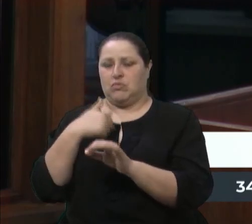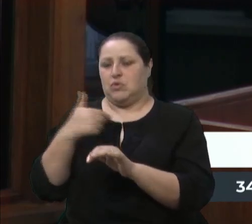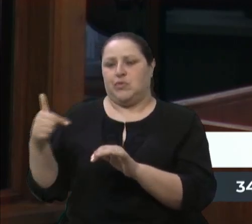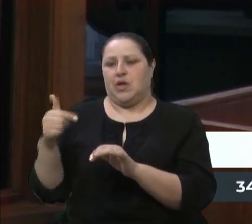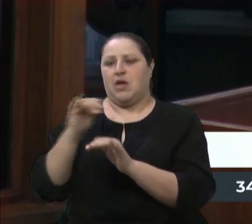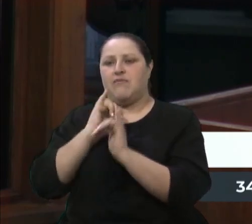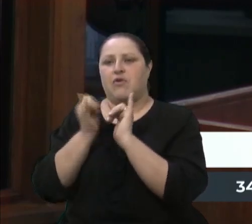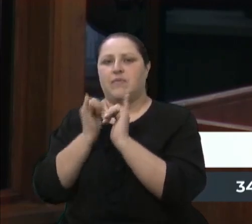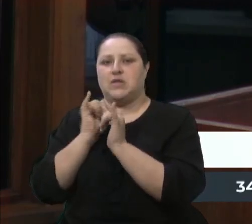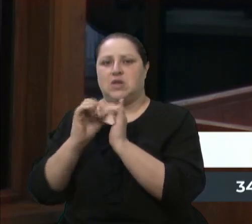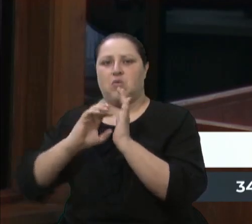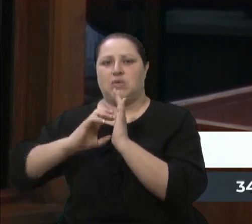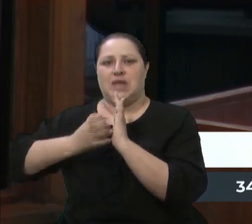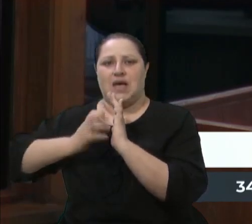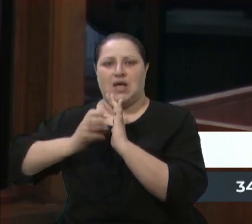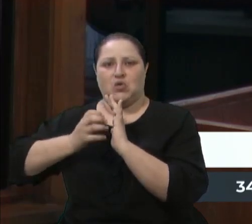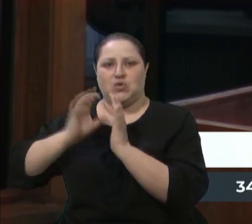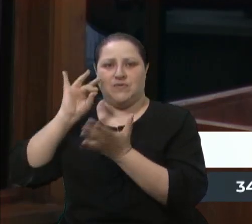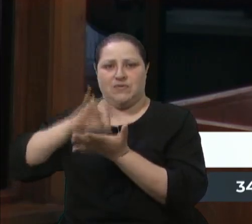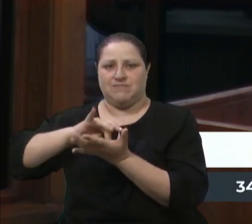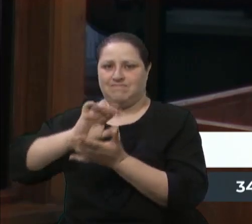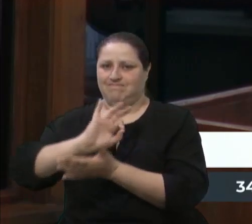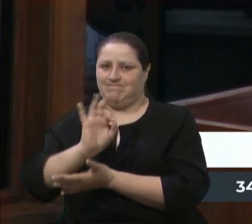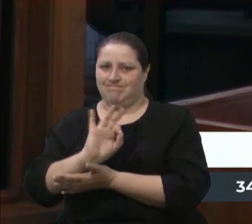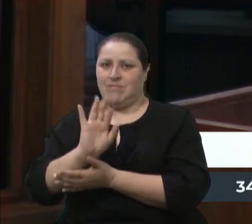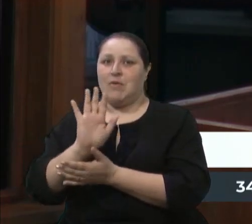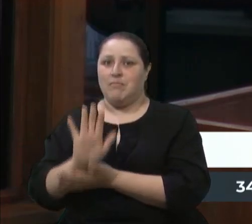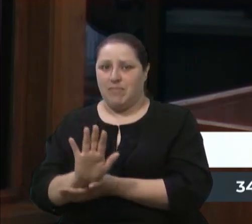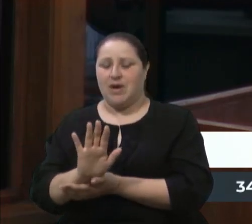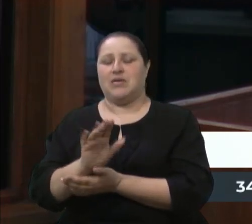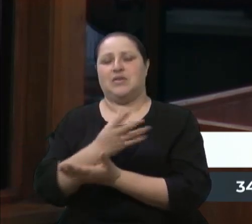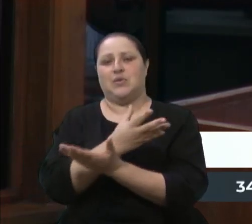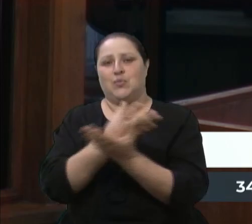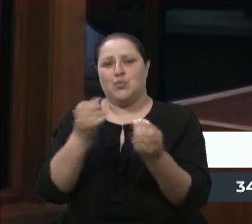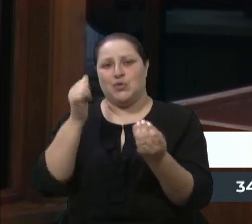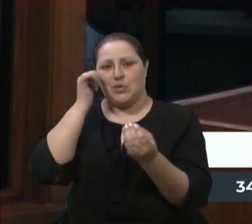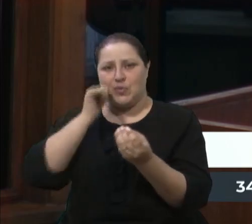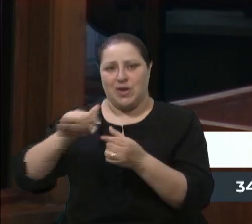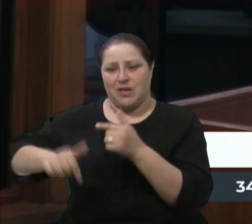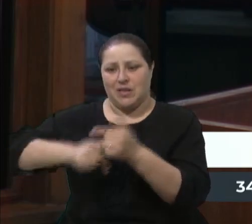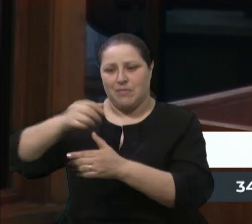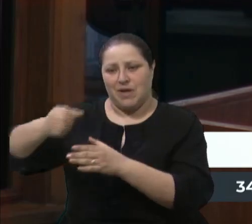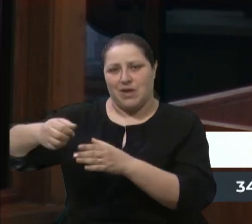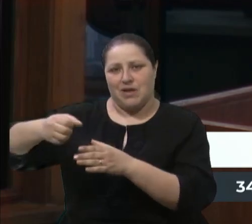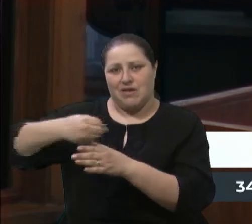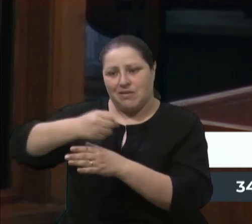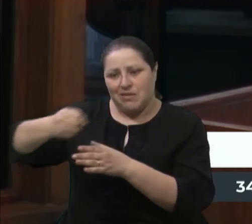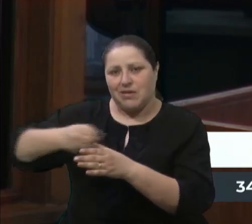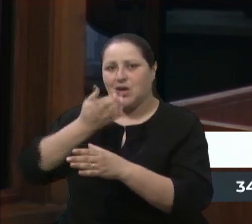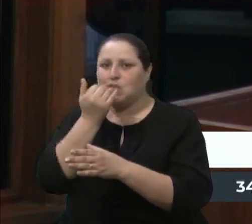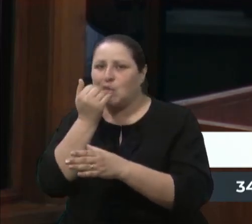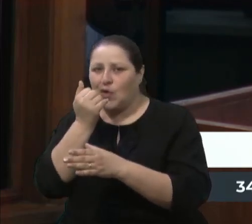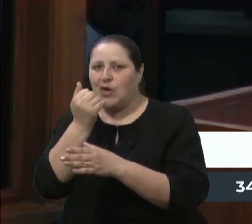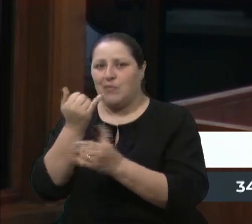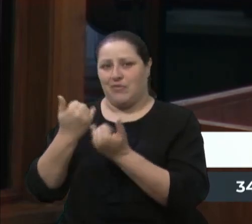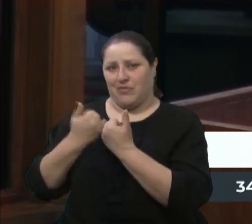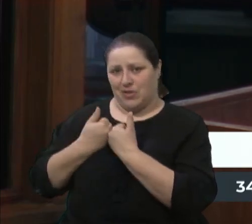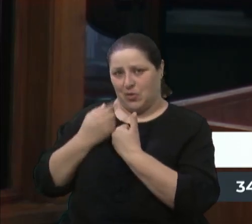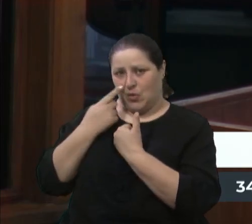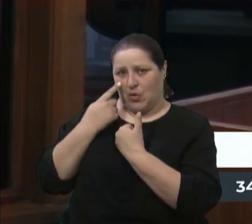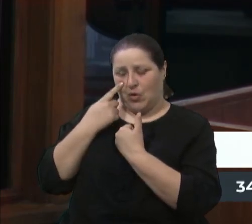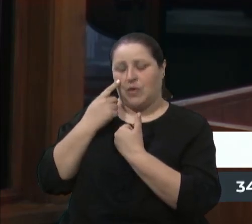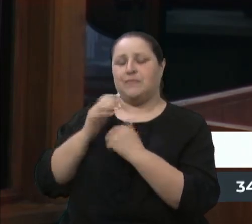efetivos, mas eu vou falar de um dado na prática que as merendeiras de várias escolas me apresentaram. Uma parte, vereador. Já lhe concedo.